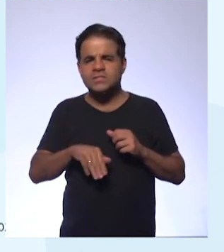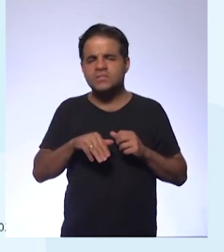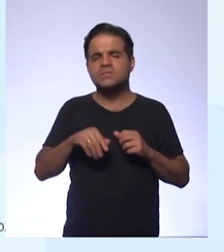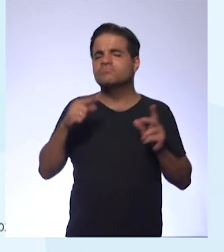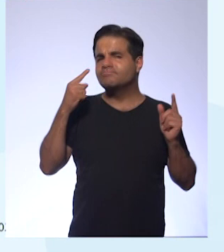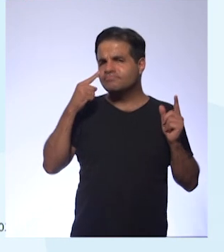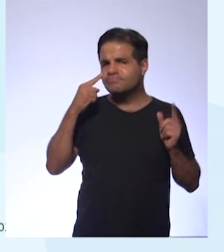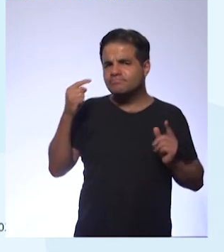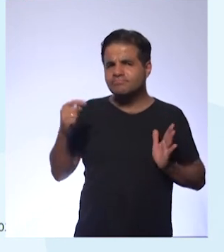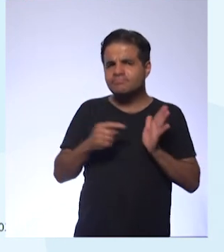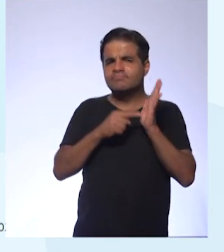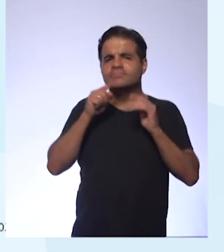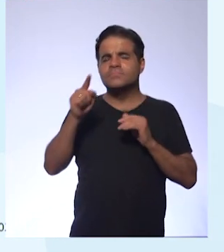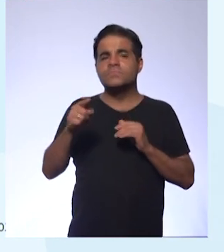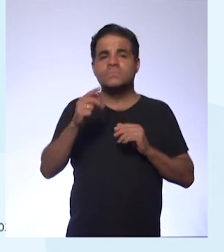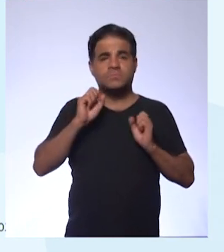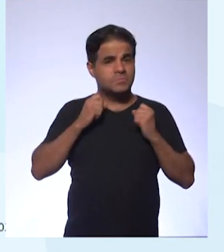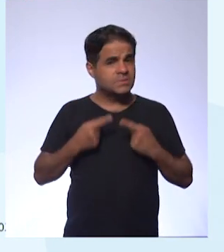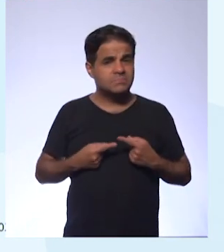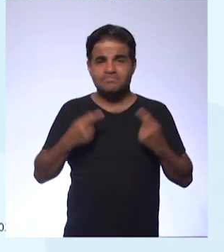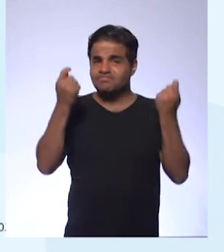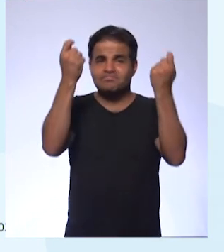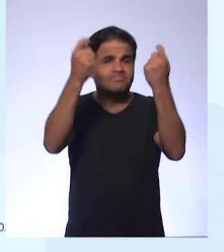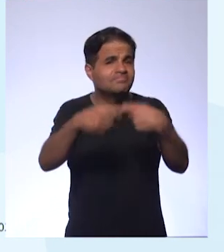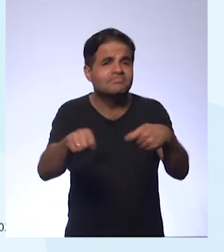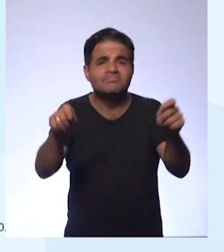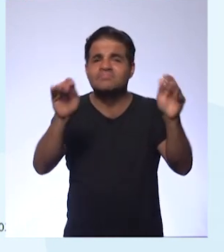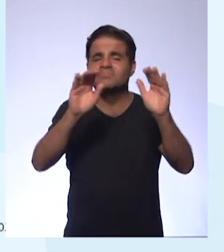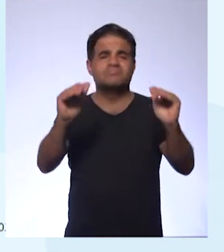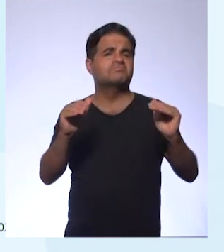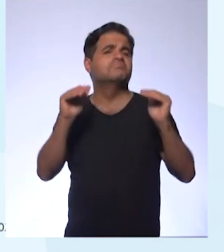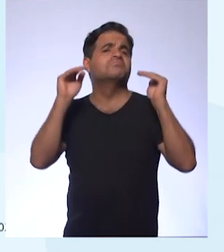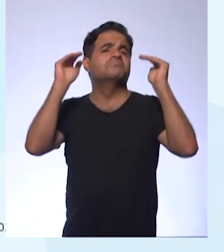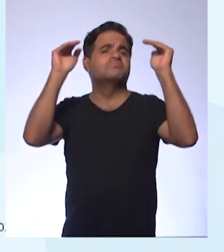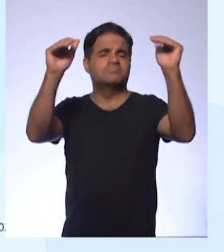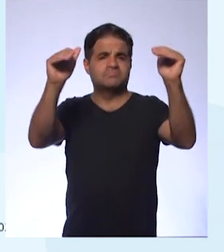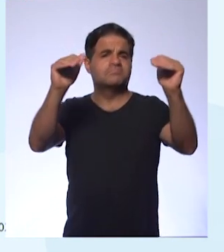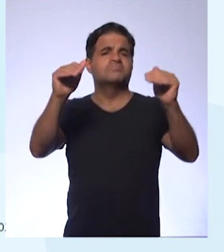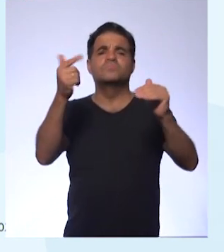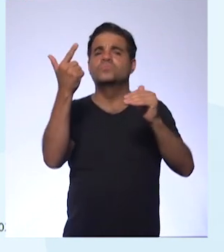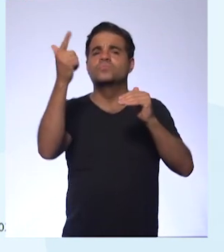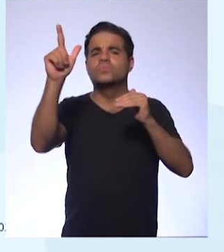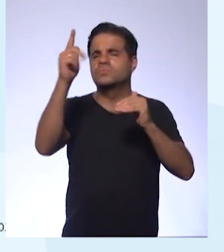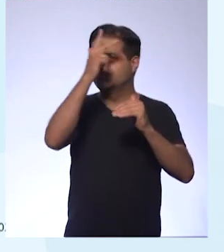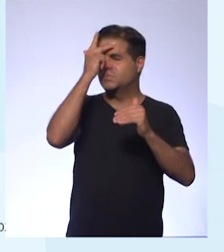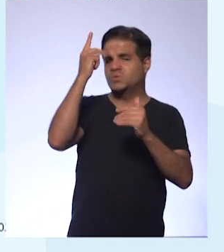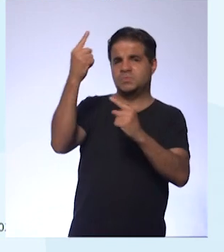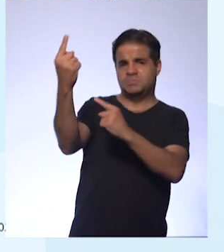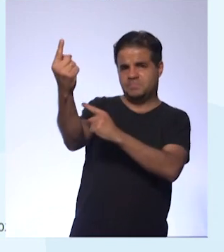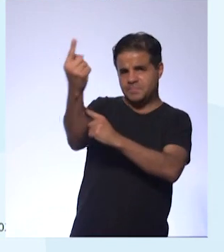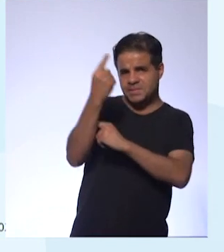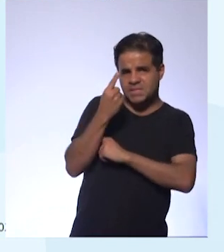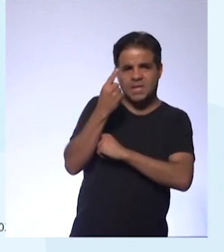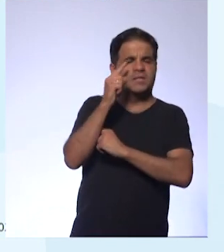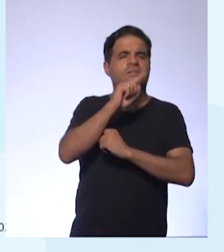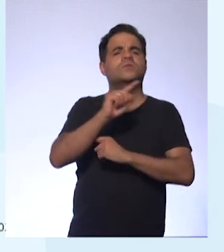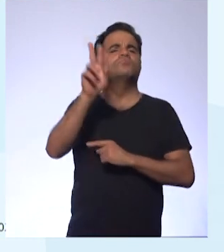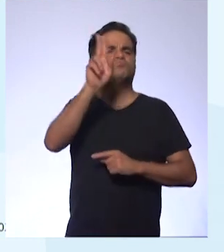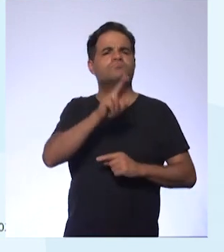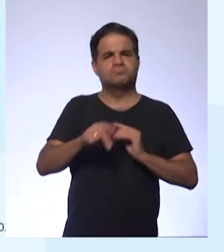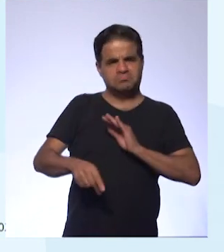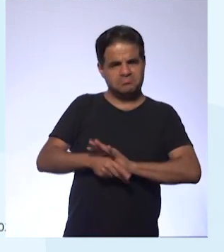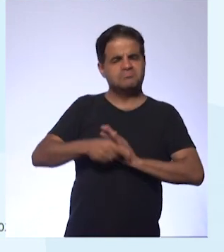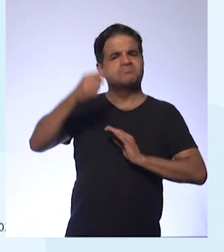do Thomas Hobbes, né? O ser humano não precisa ser tutelado, ser regido por ninguém. Ele, através do uso da